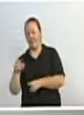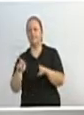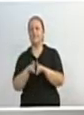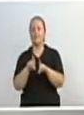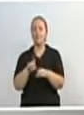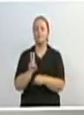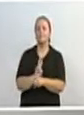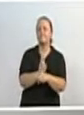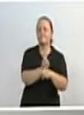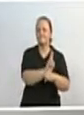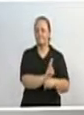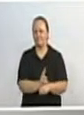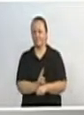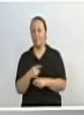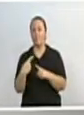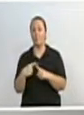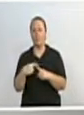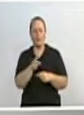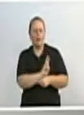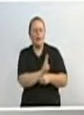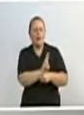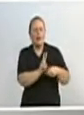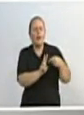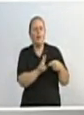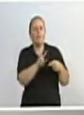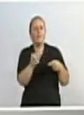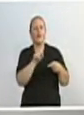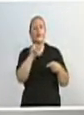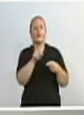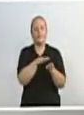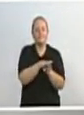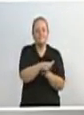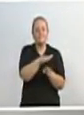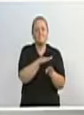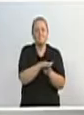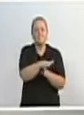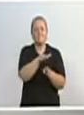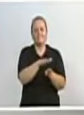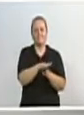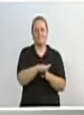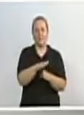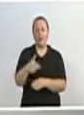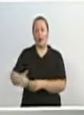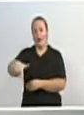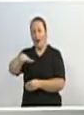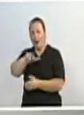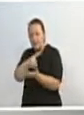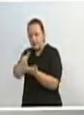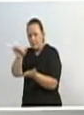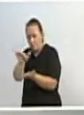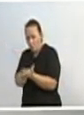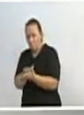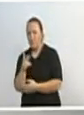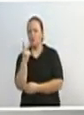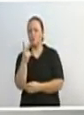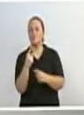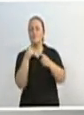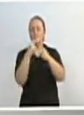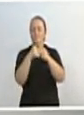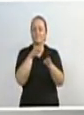fiscalização orientadora por até duas vezes antes de sofrer as sanções da lei, o que para o micro e